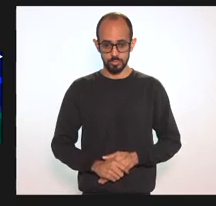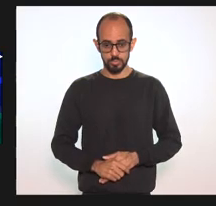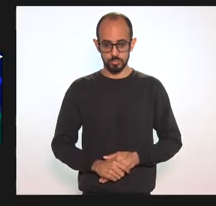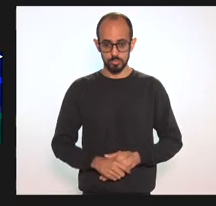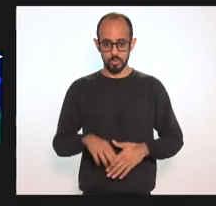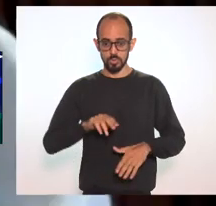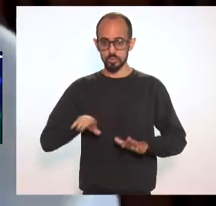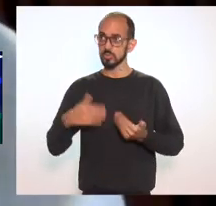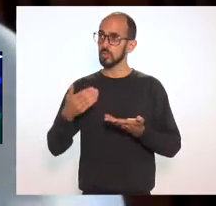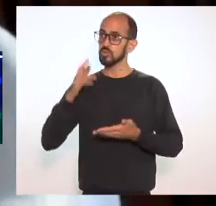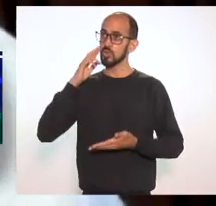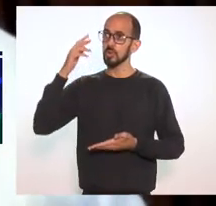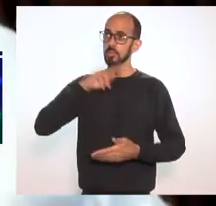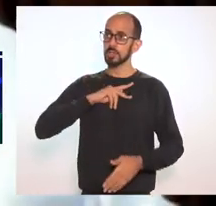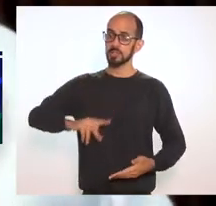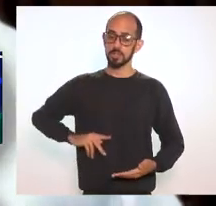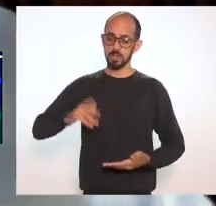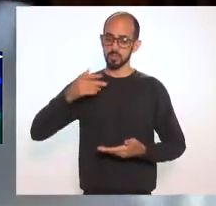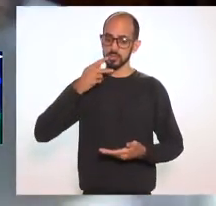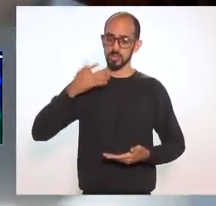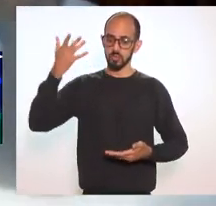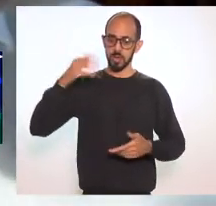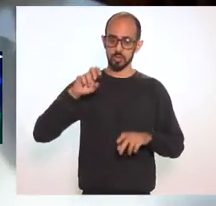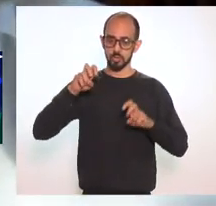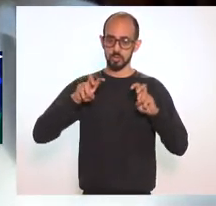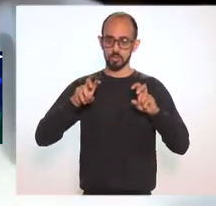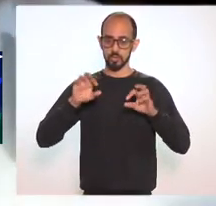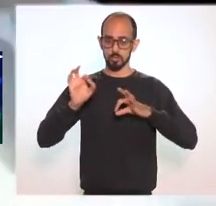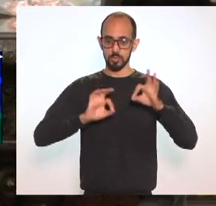Senhor presidente, Vossa Excelência está tratando o projeto